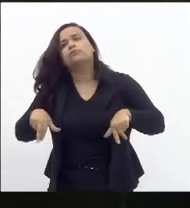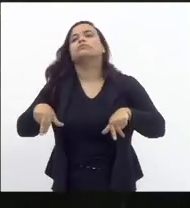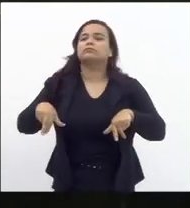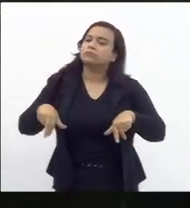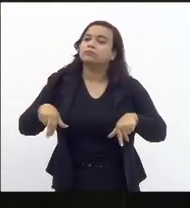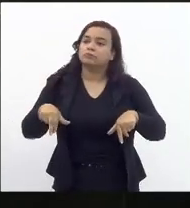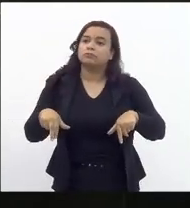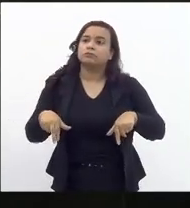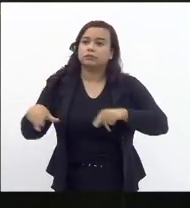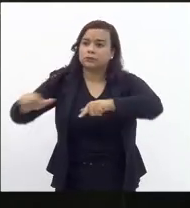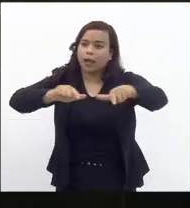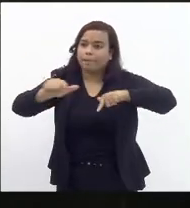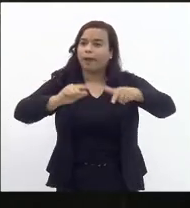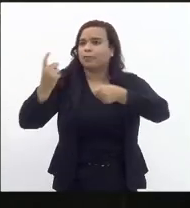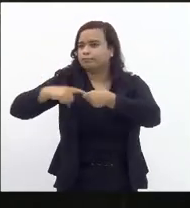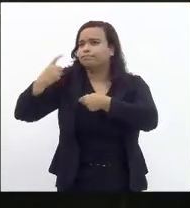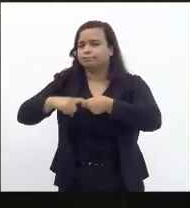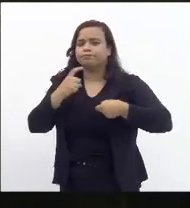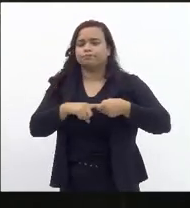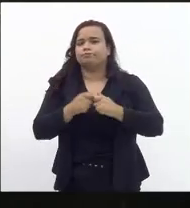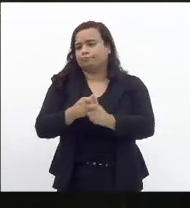prestação de serviço, etc.